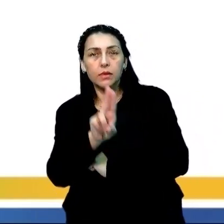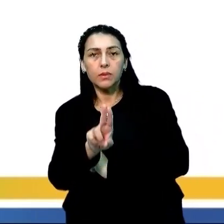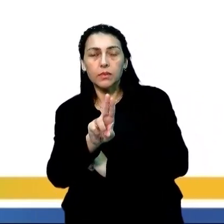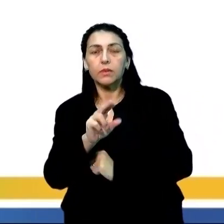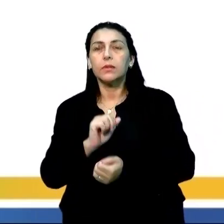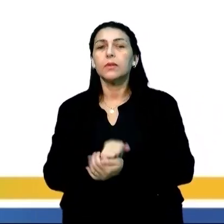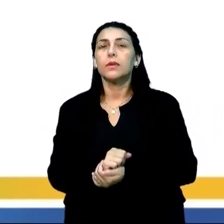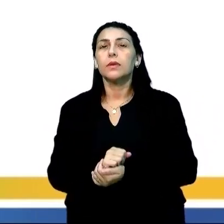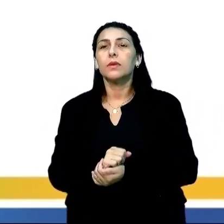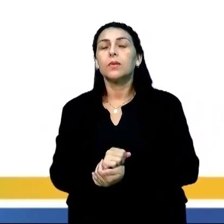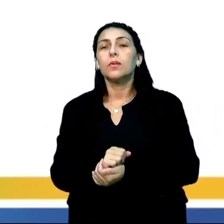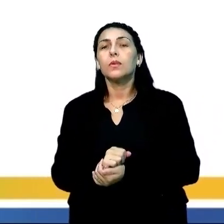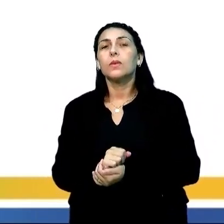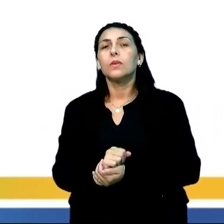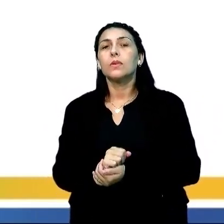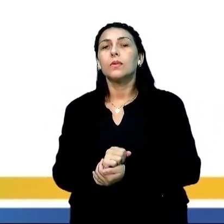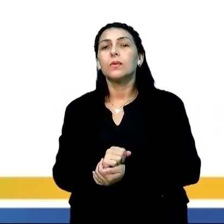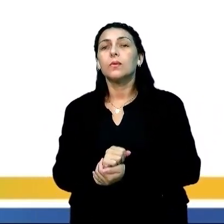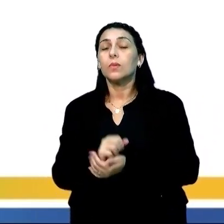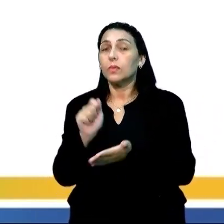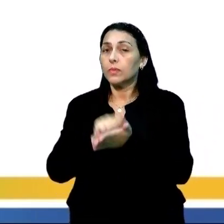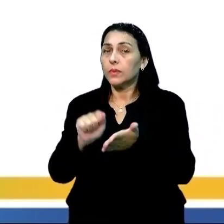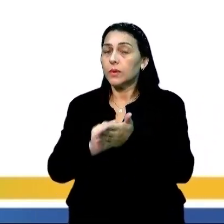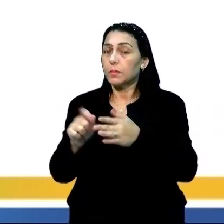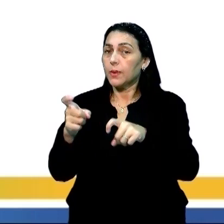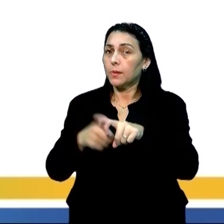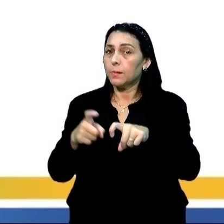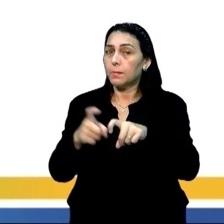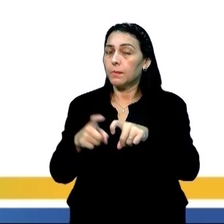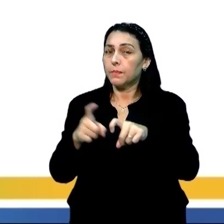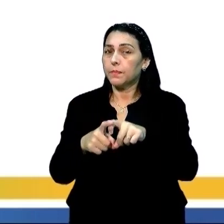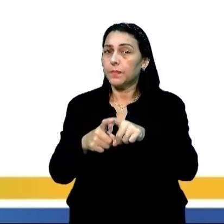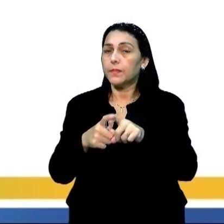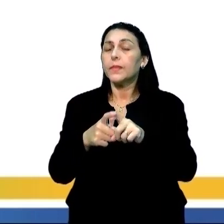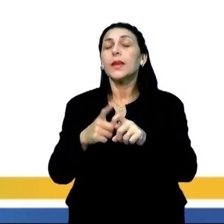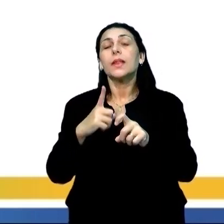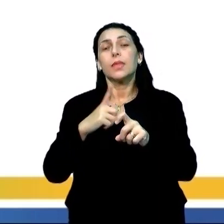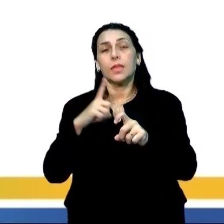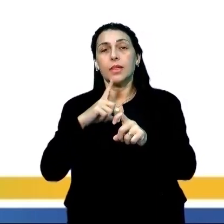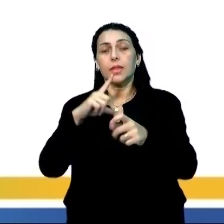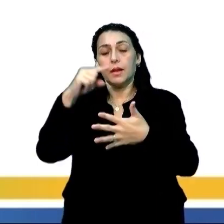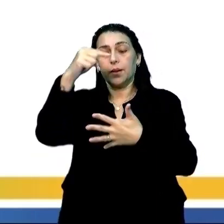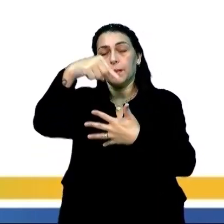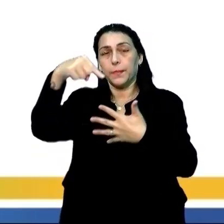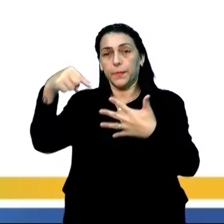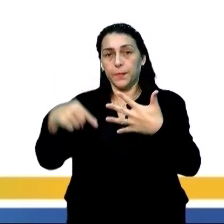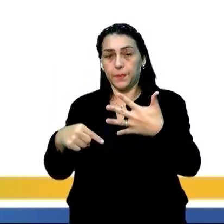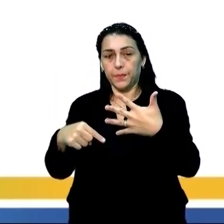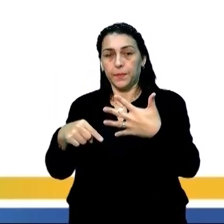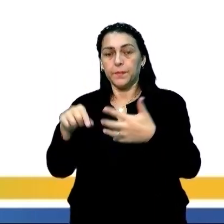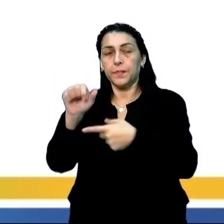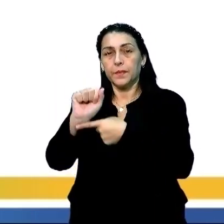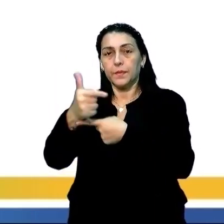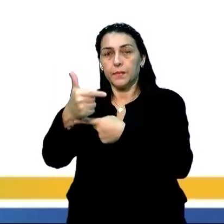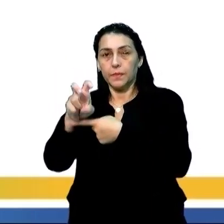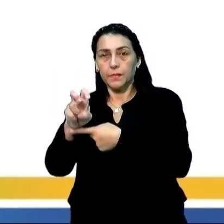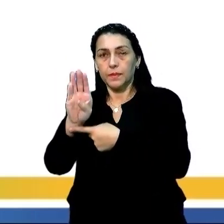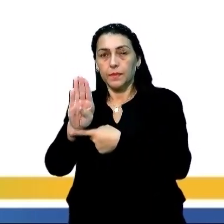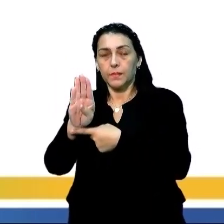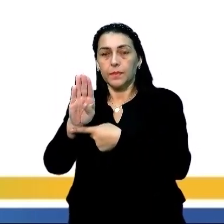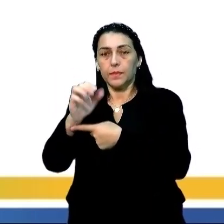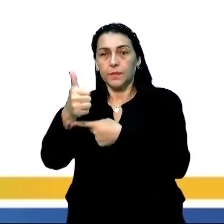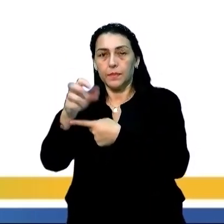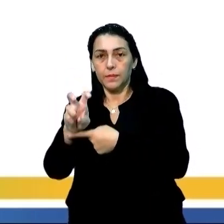com a dosagem prescrita? Aí nós temos as alternativas: A 25,